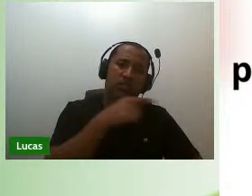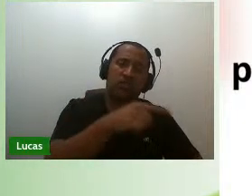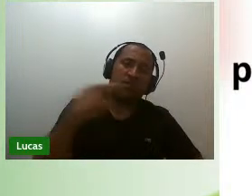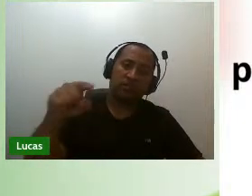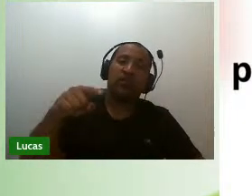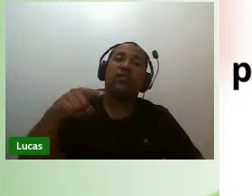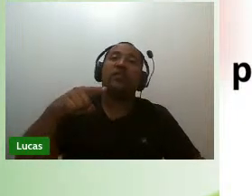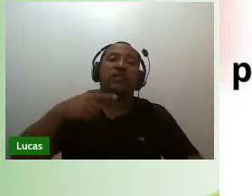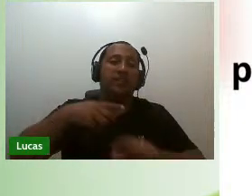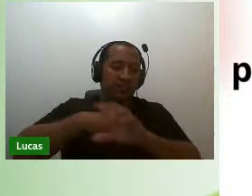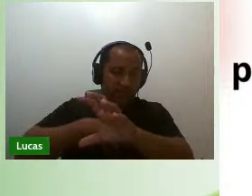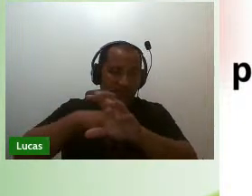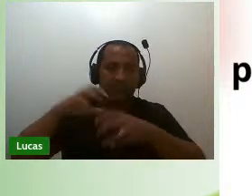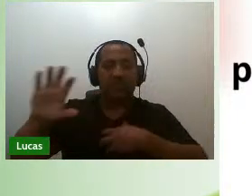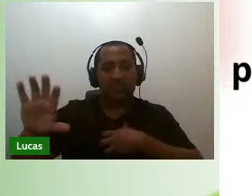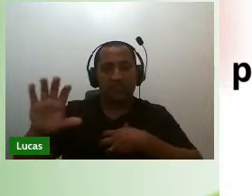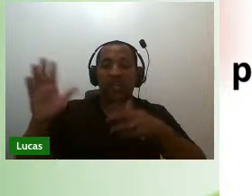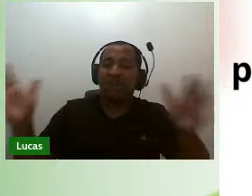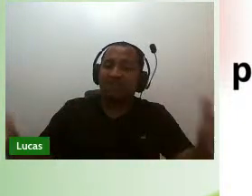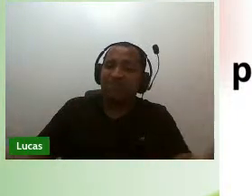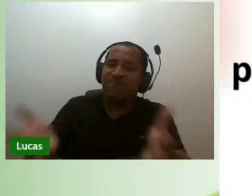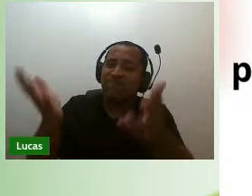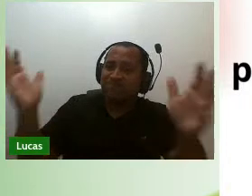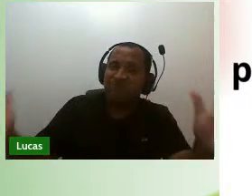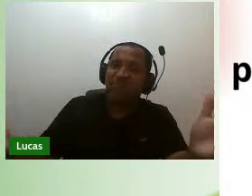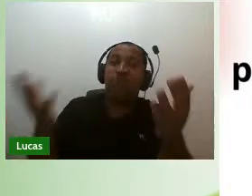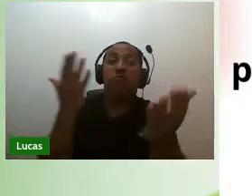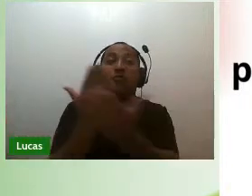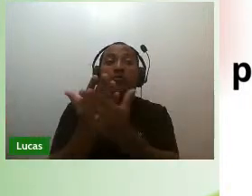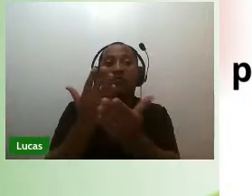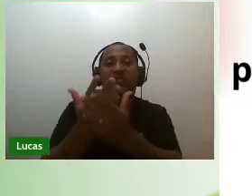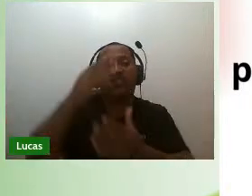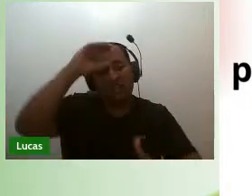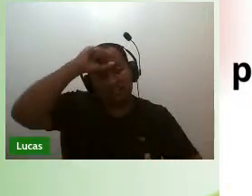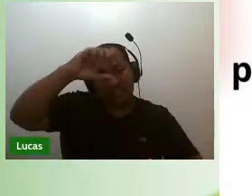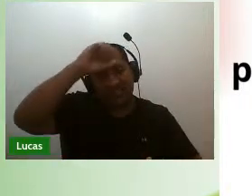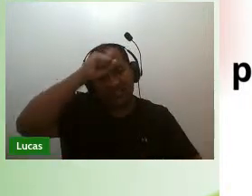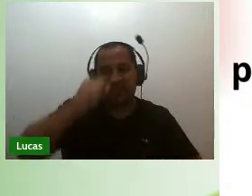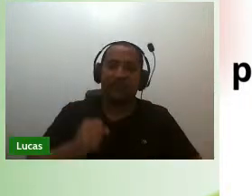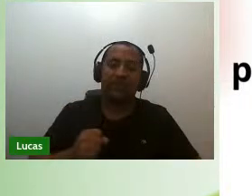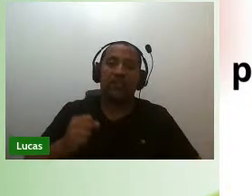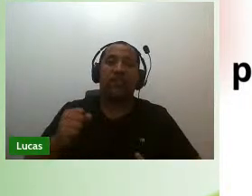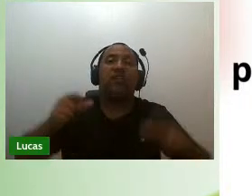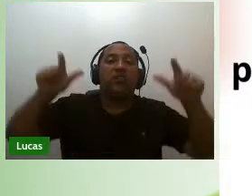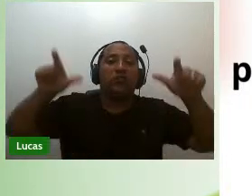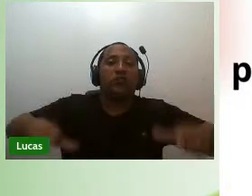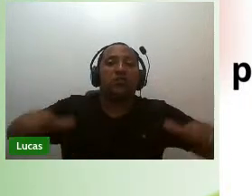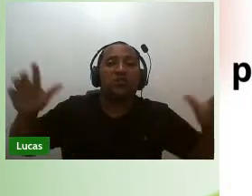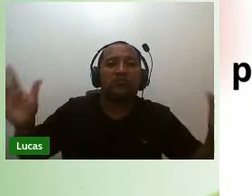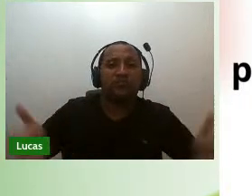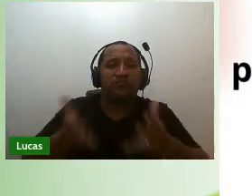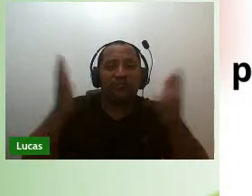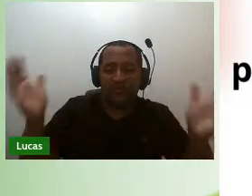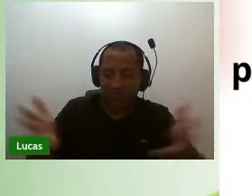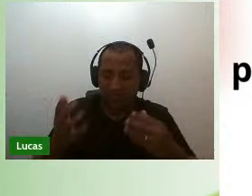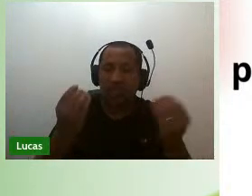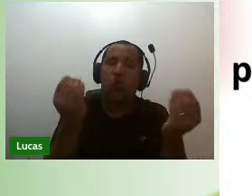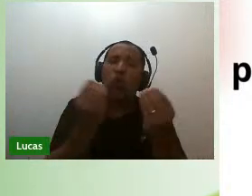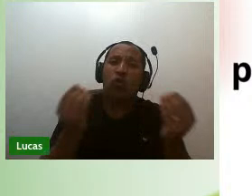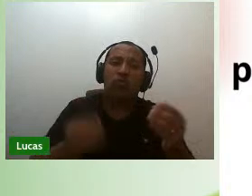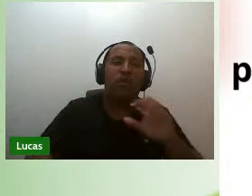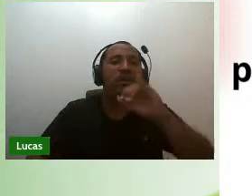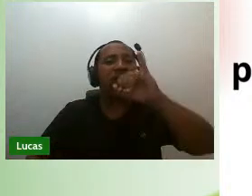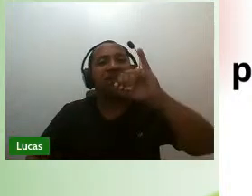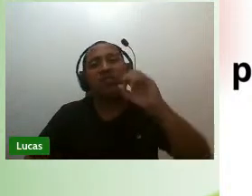empatia é motivar os estudantes a aprender. Então, espaço de motivação, que é usar ferramentas